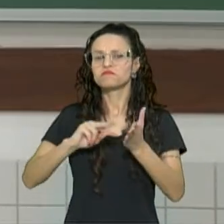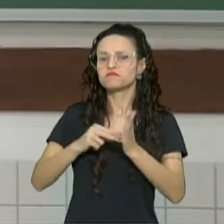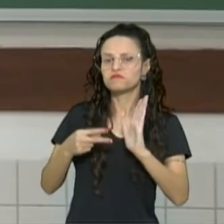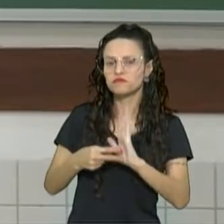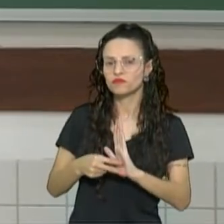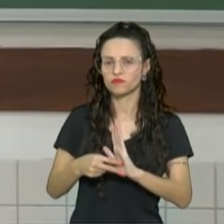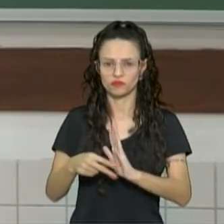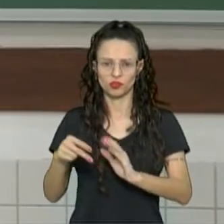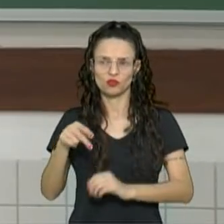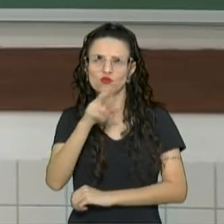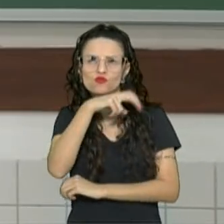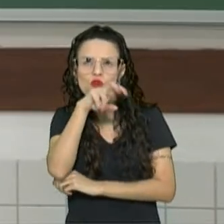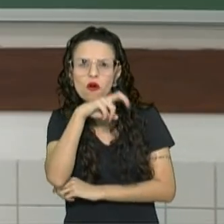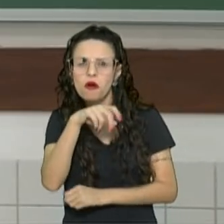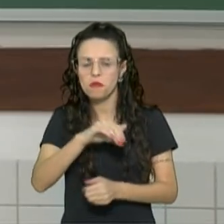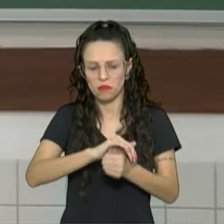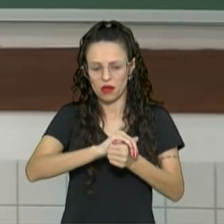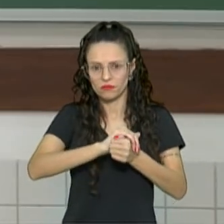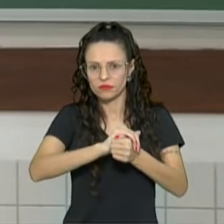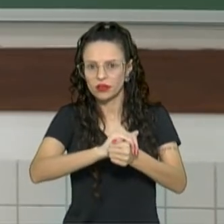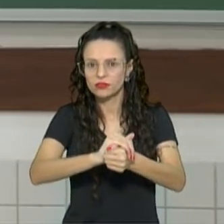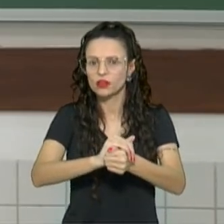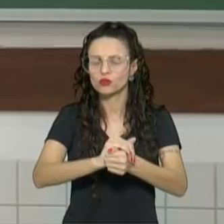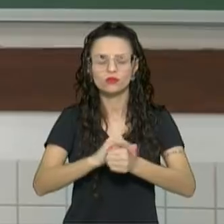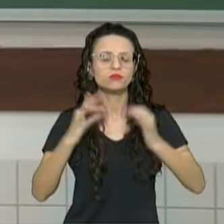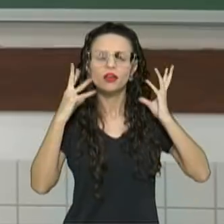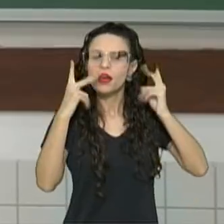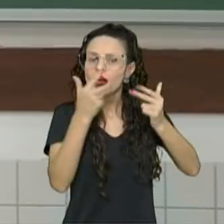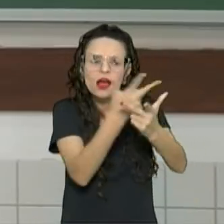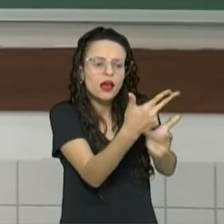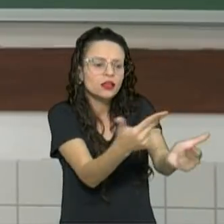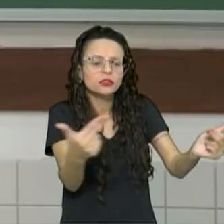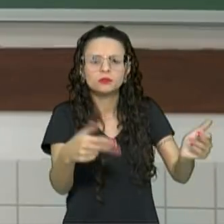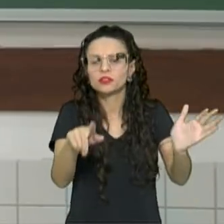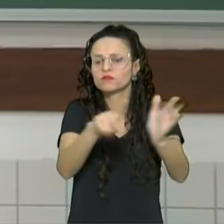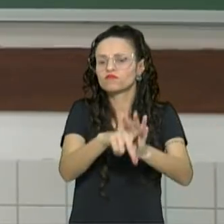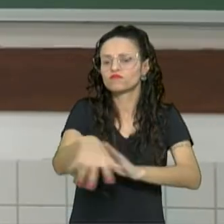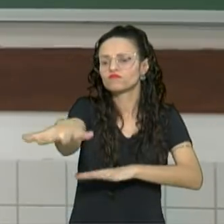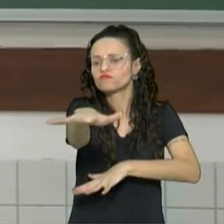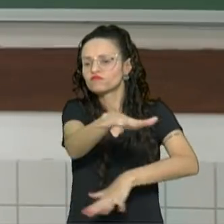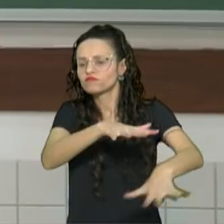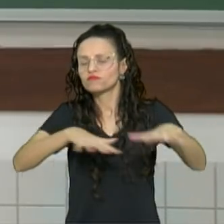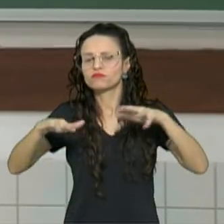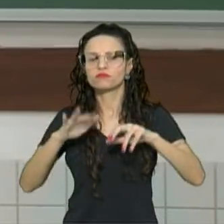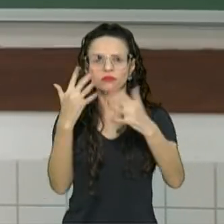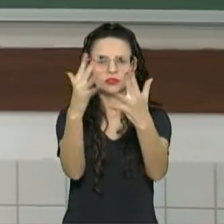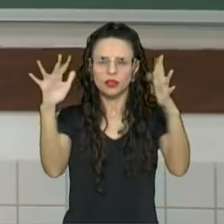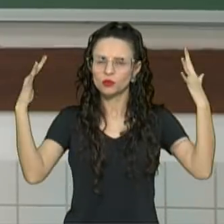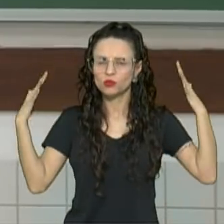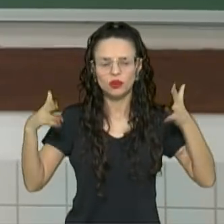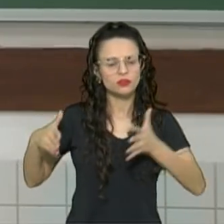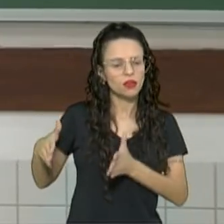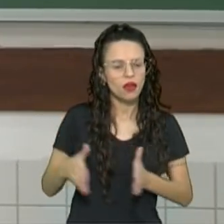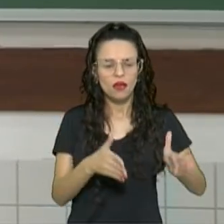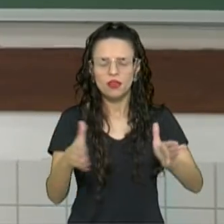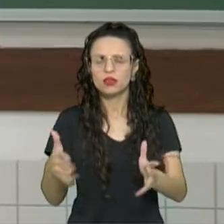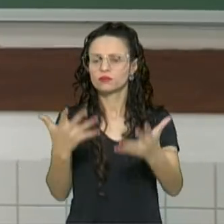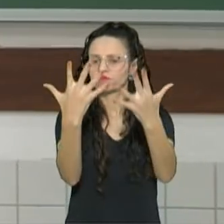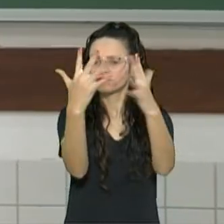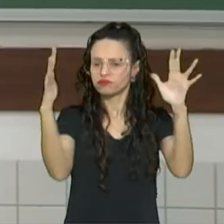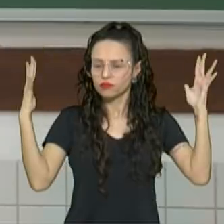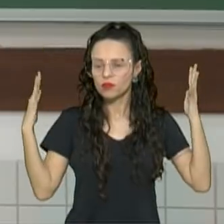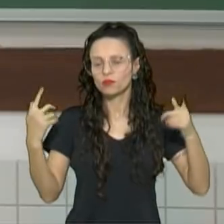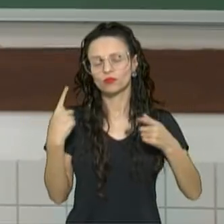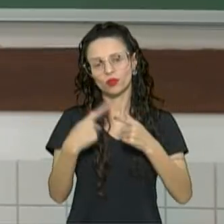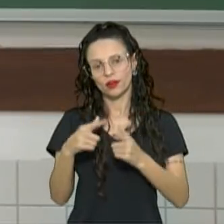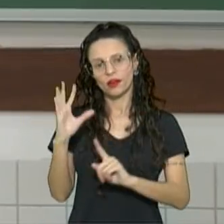representam tartarugas, representam, né, animais que estão presentes na natureza, representam a natureza, rio, floresta, né? Porque a arte indígena